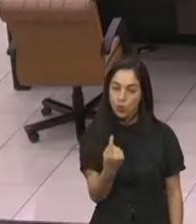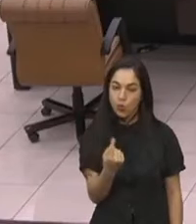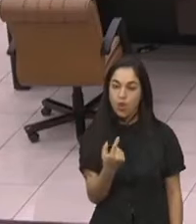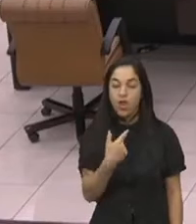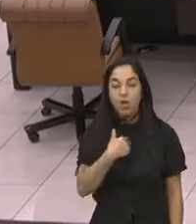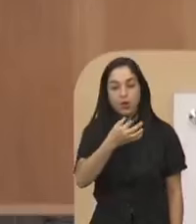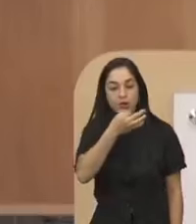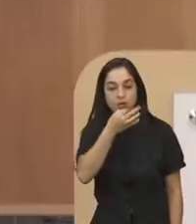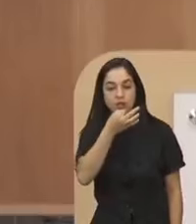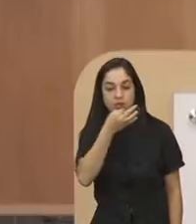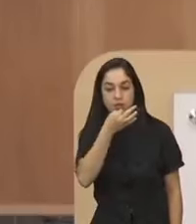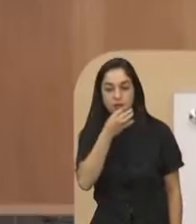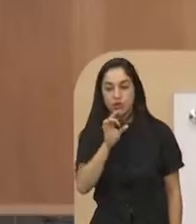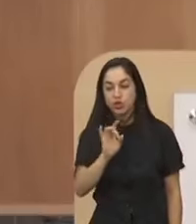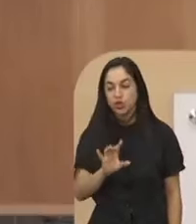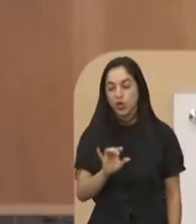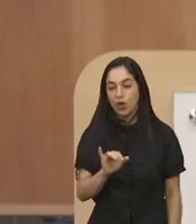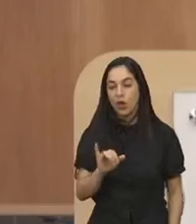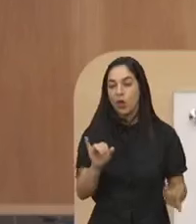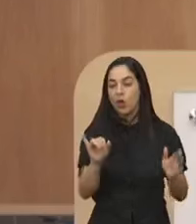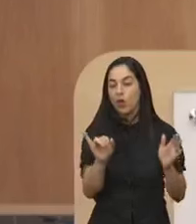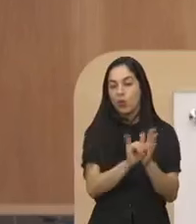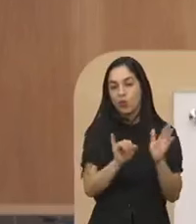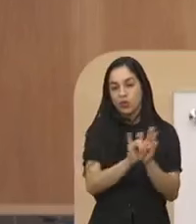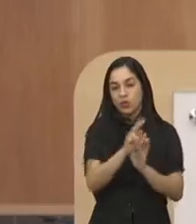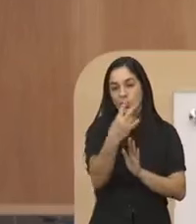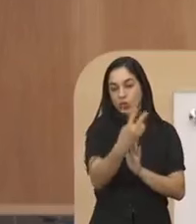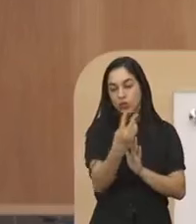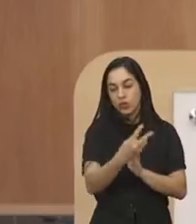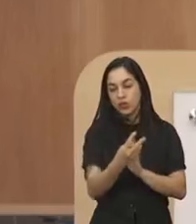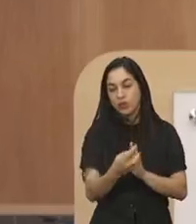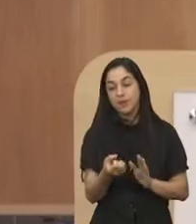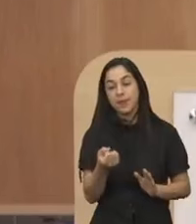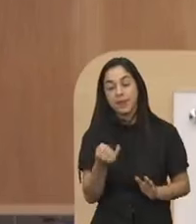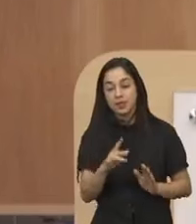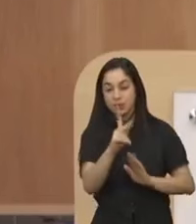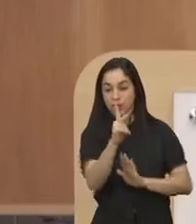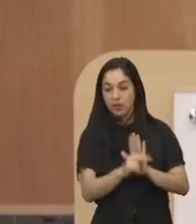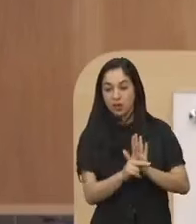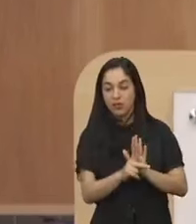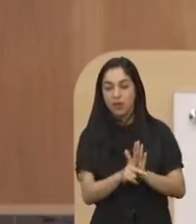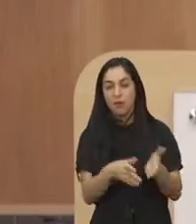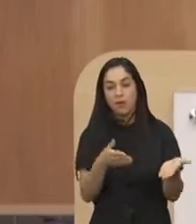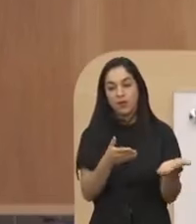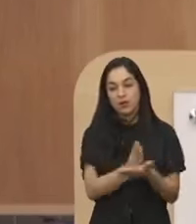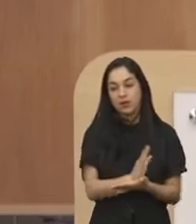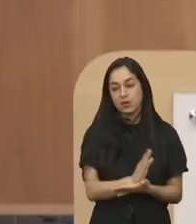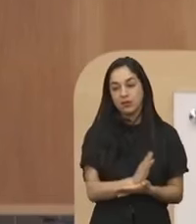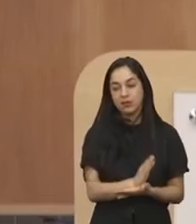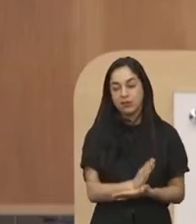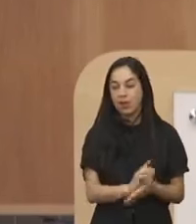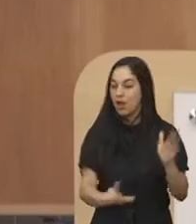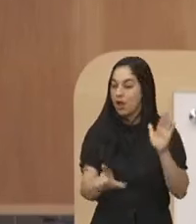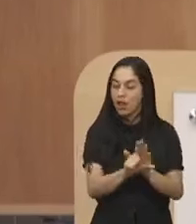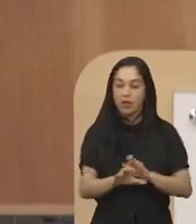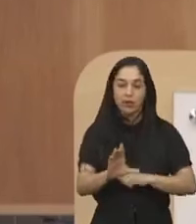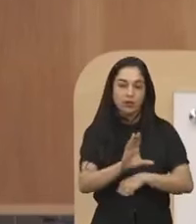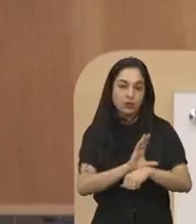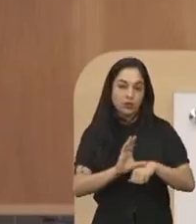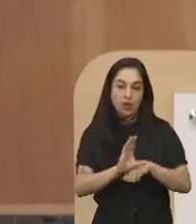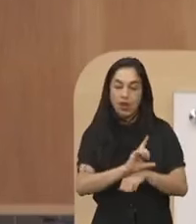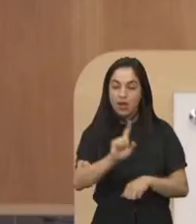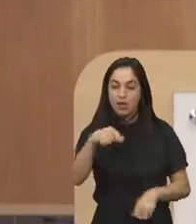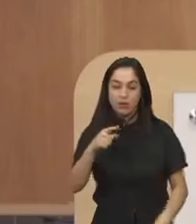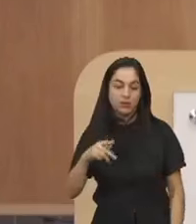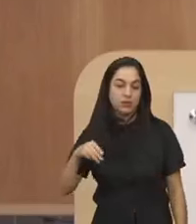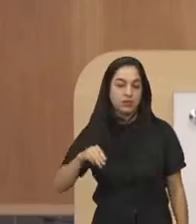prosseguir. Destaca só o inciso 2º. Se, eventualmente, o projeto for aprovado sem a aprovação do destaque, a lei se torna inconstitucional. Aí, depois, o Ministério Público